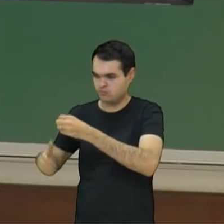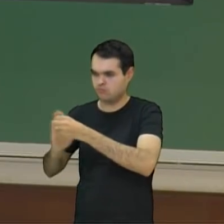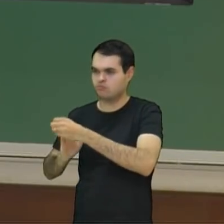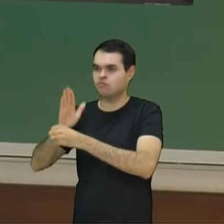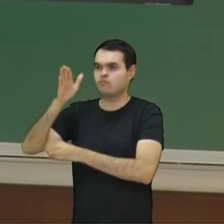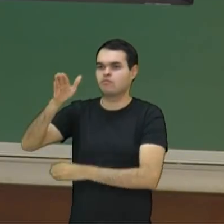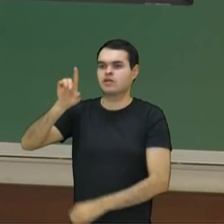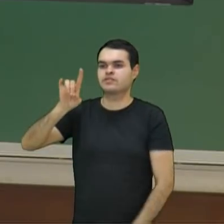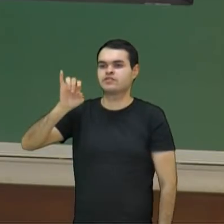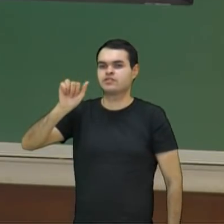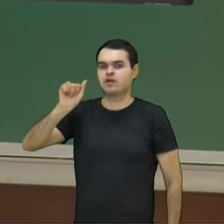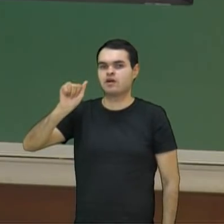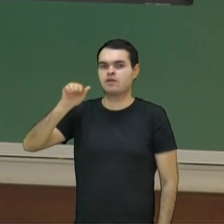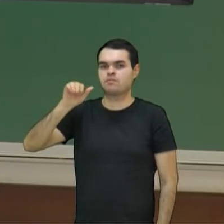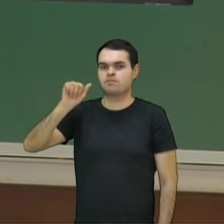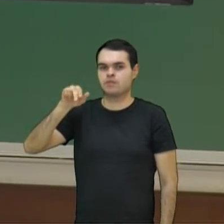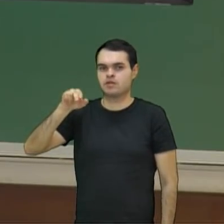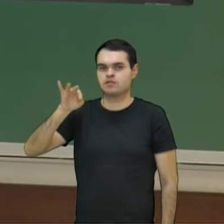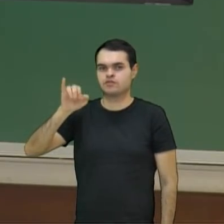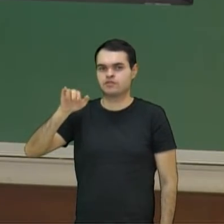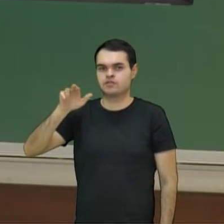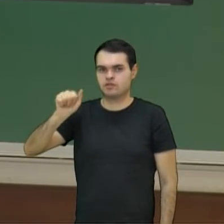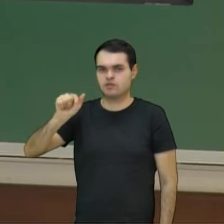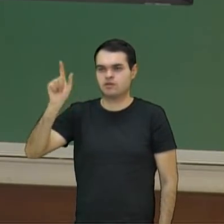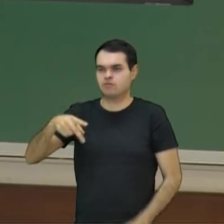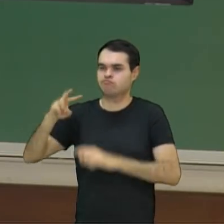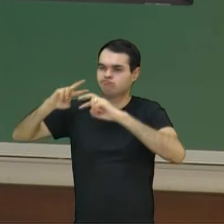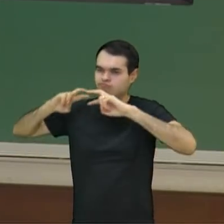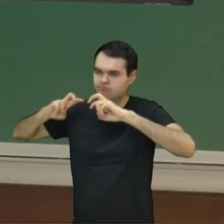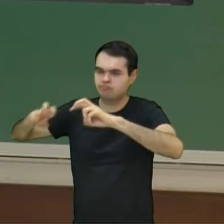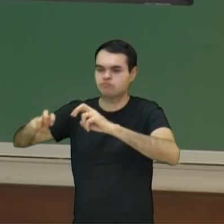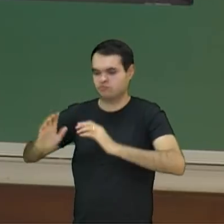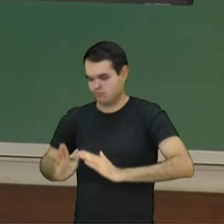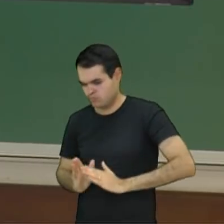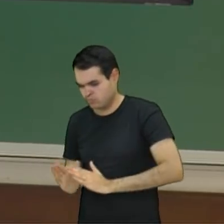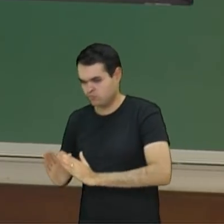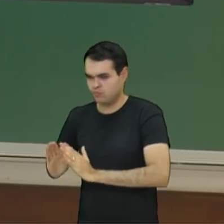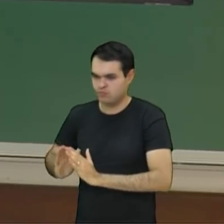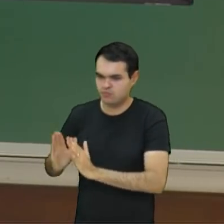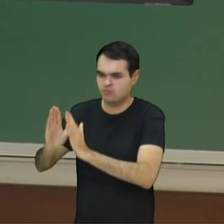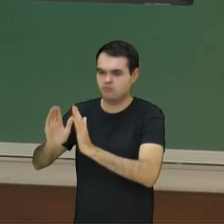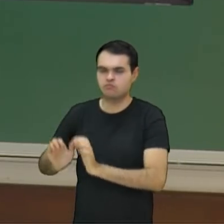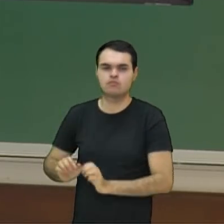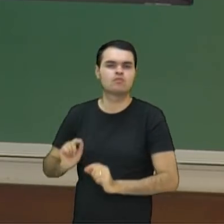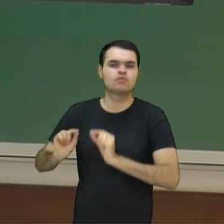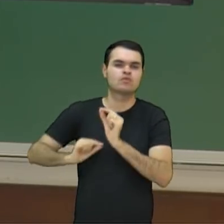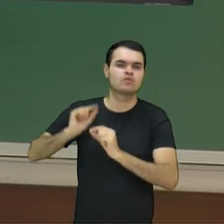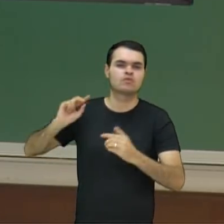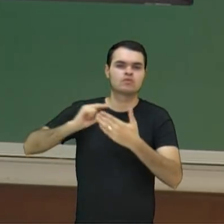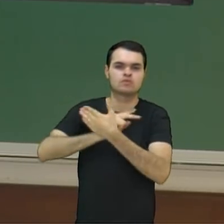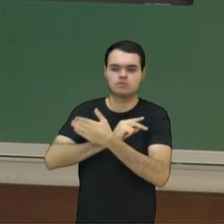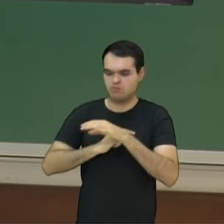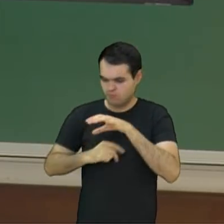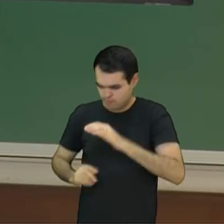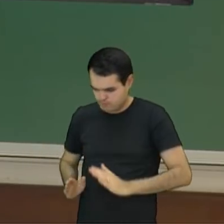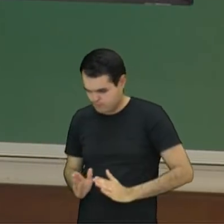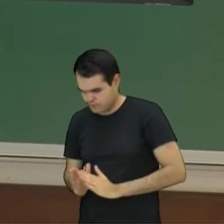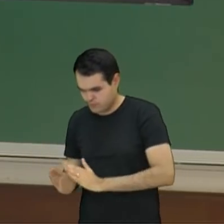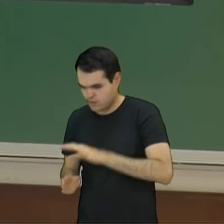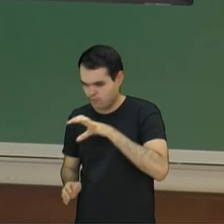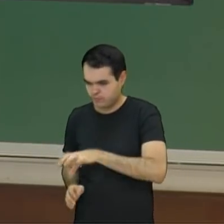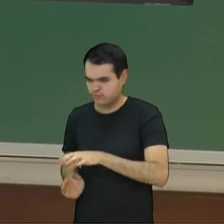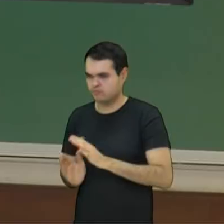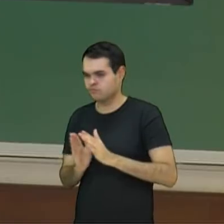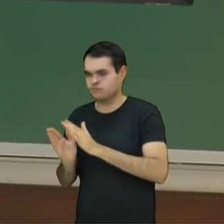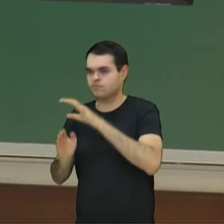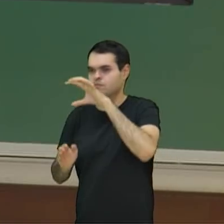aí continua a exploração ali de recursos minerais. Com esses caminhos abertos aqui, o que que vai acontecendo? Vão surgindo núcleos ali, né? E que